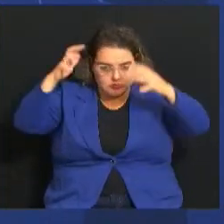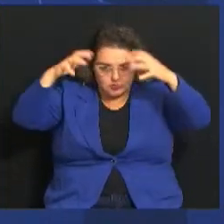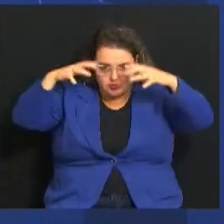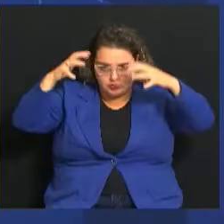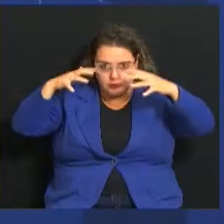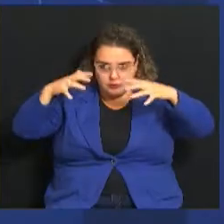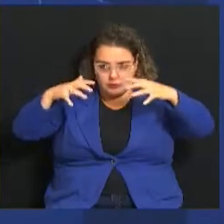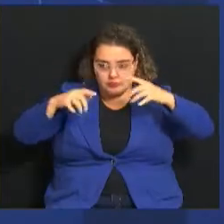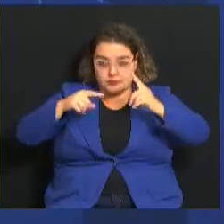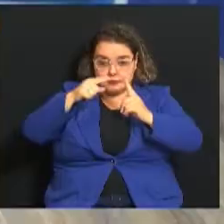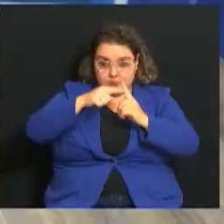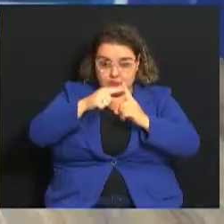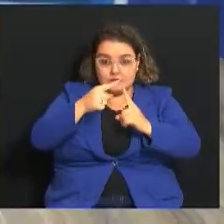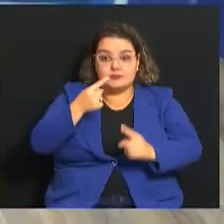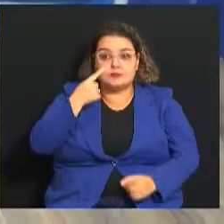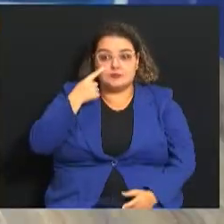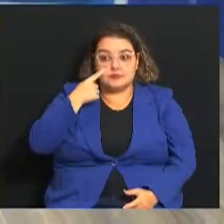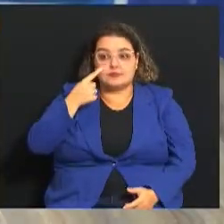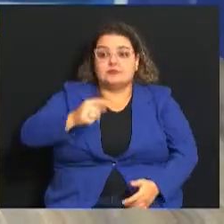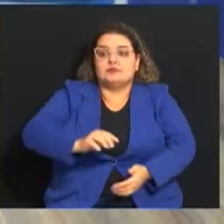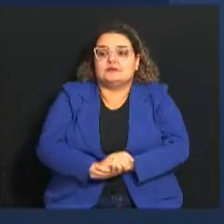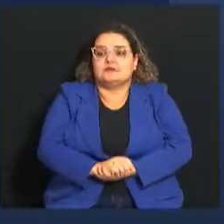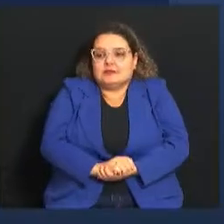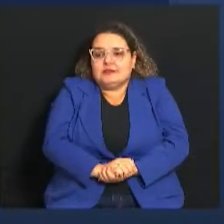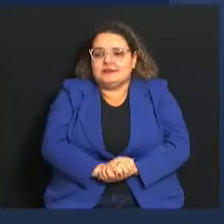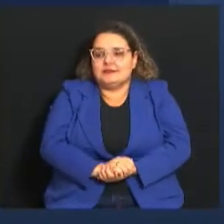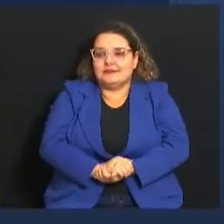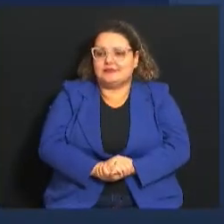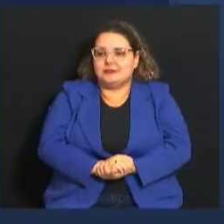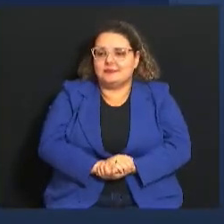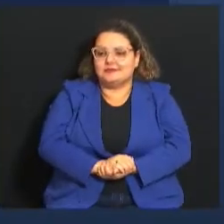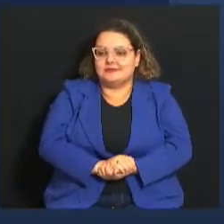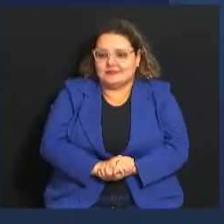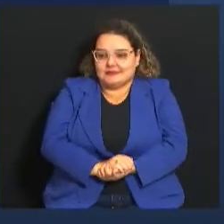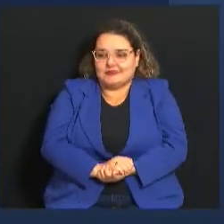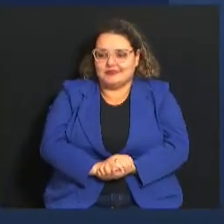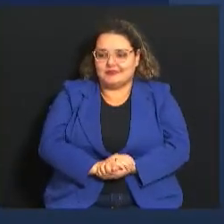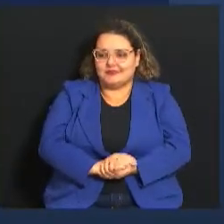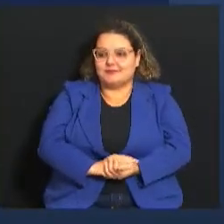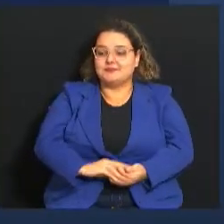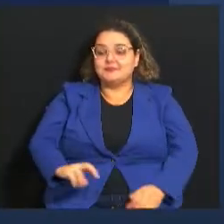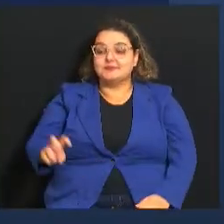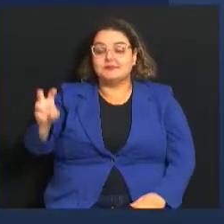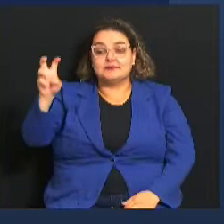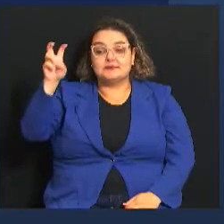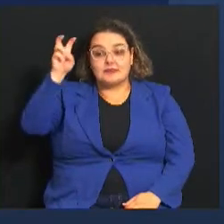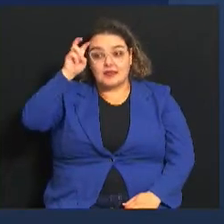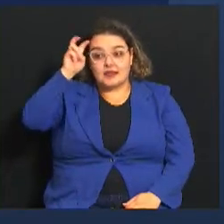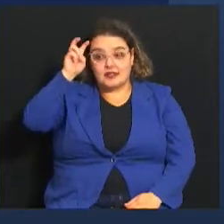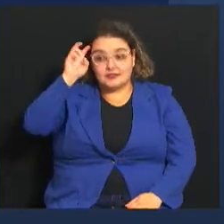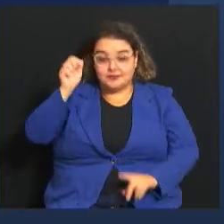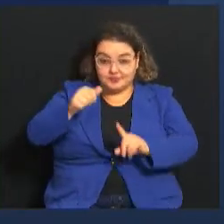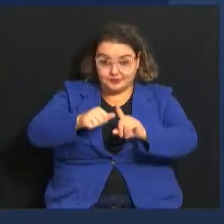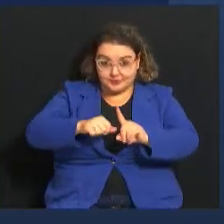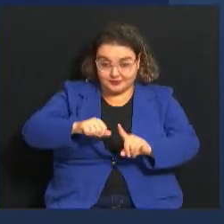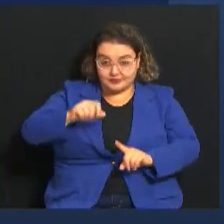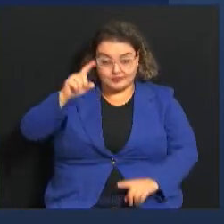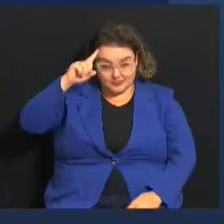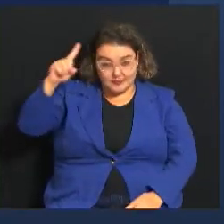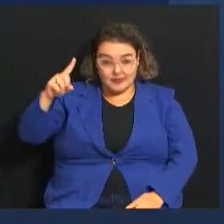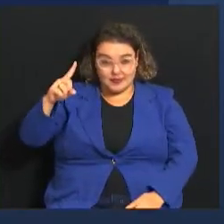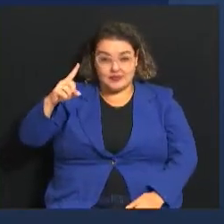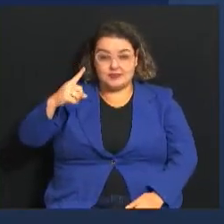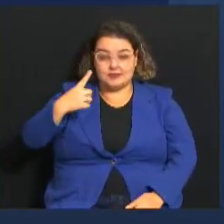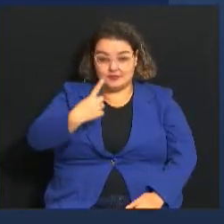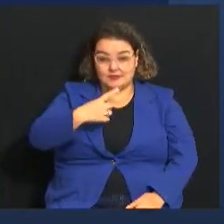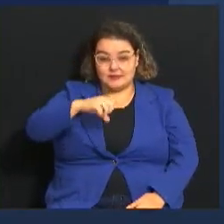as temperaturas, vamos lá então, elas já estão aqui na minha tela, então amanhã, quinta-feira, 19 de maio, olha só, mínima de 7